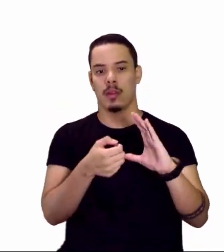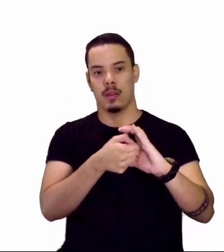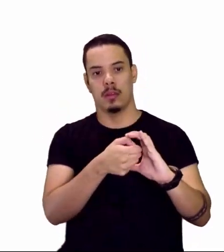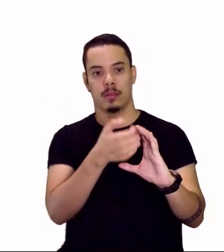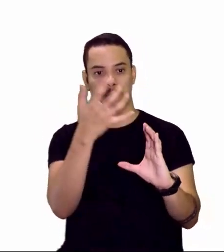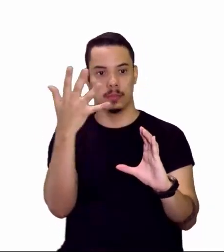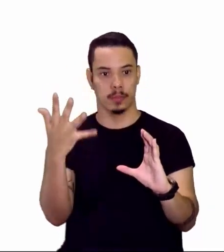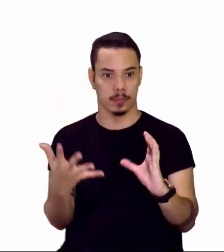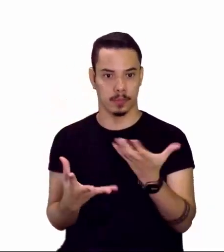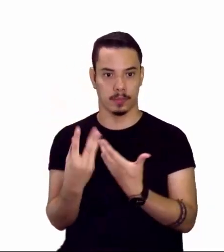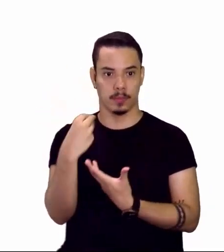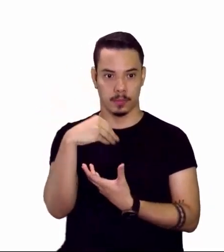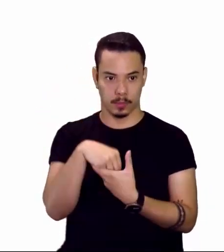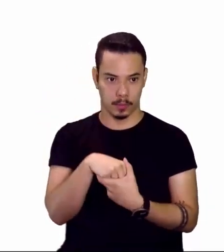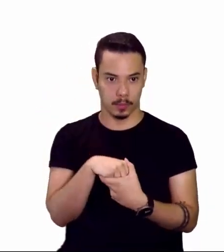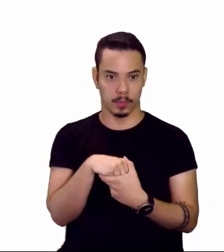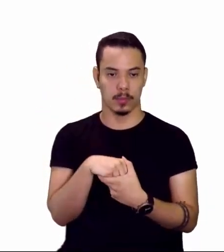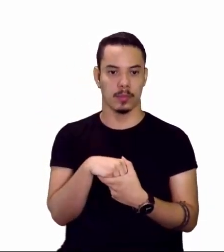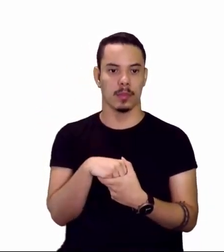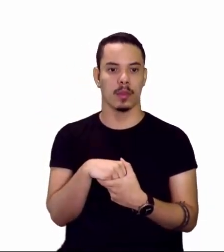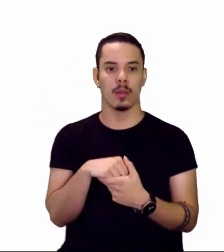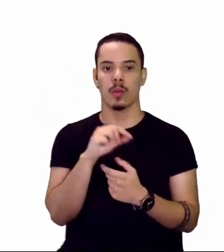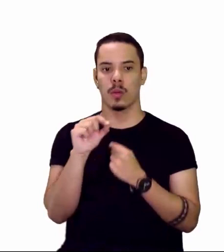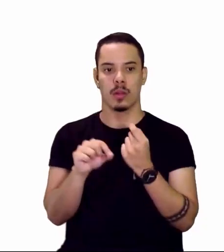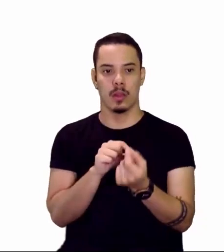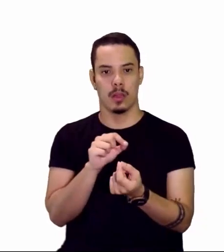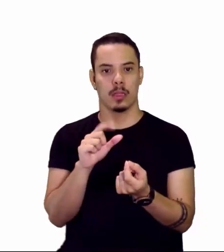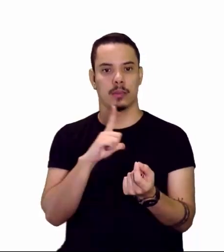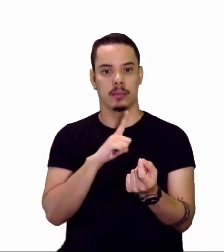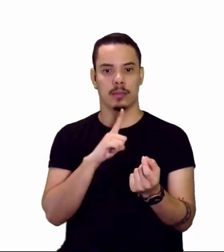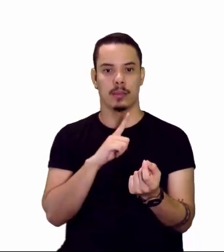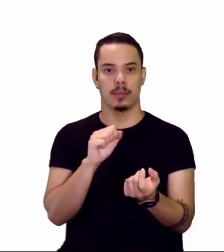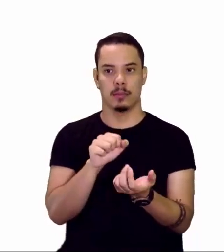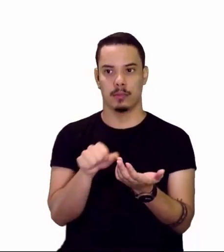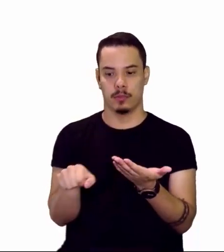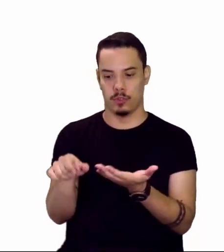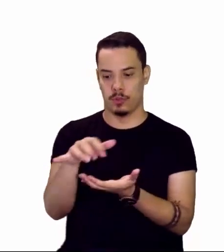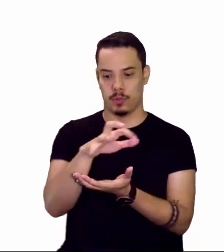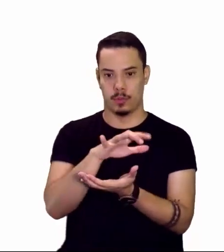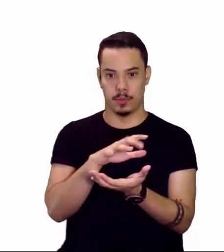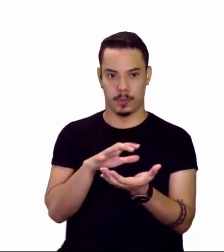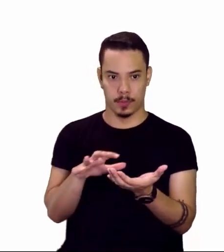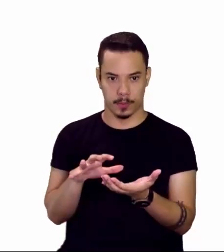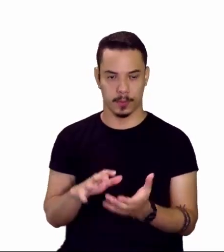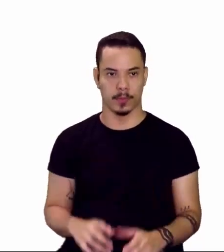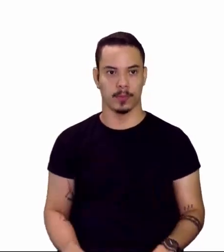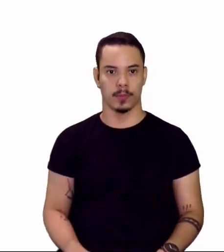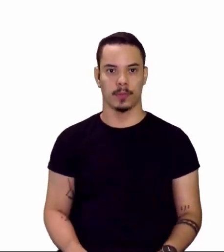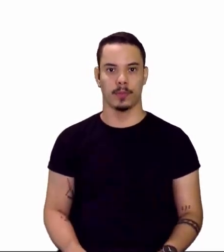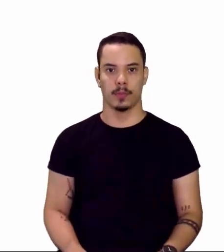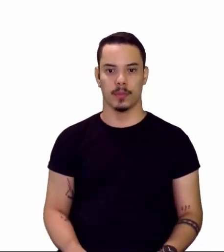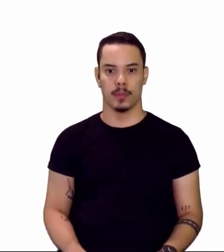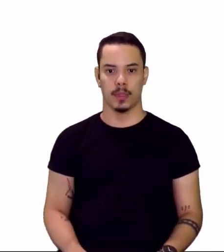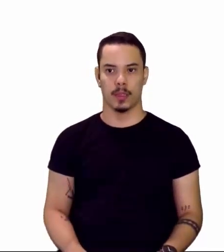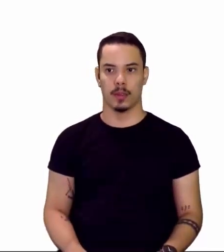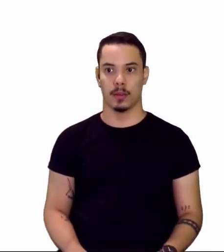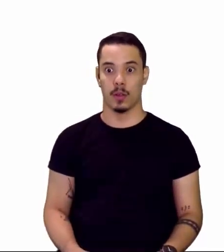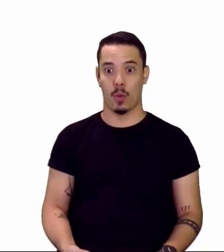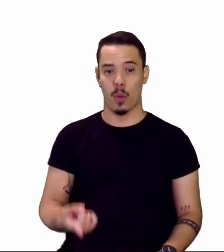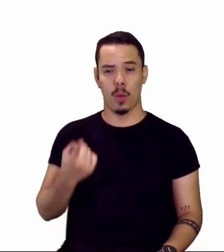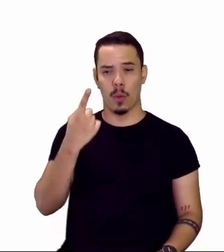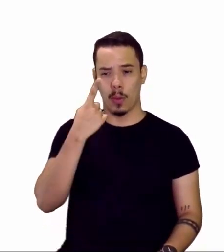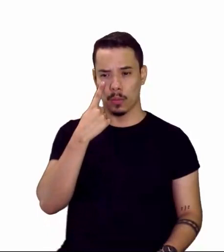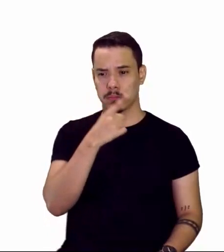caracteriza a geometria deste composto. Então, aqui, meus caros alunos,